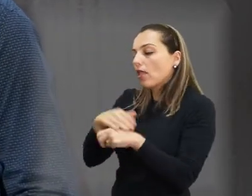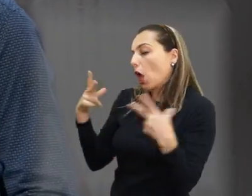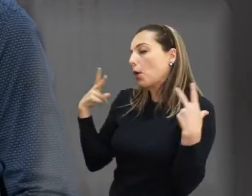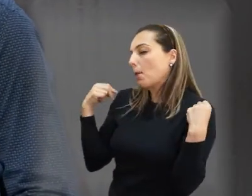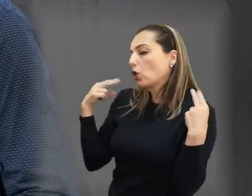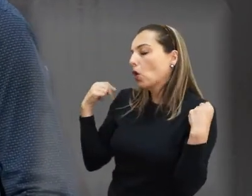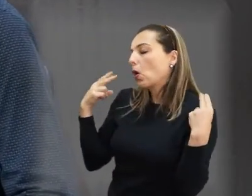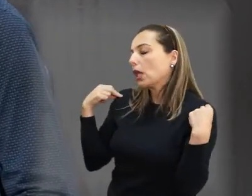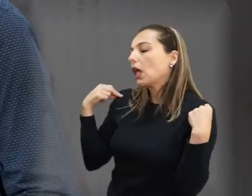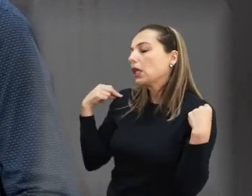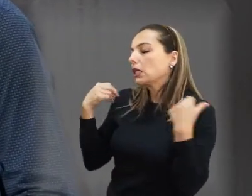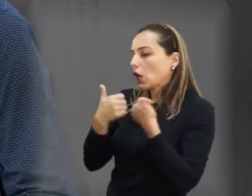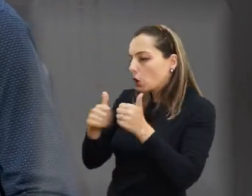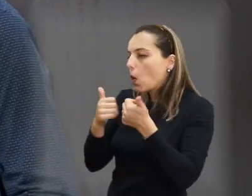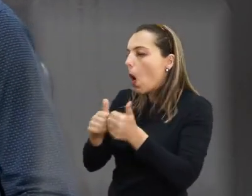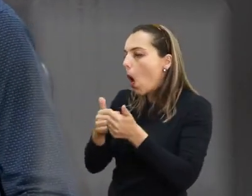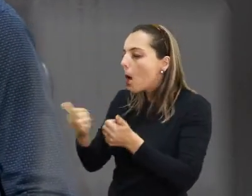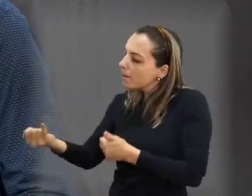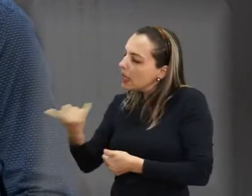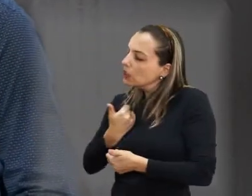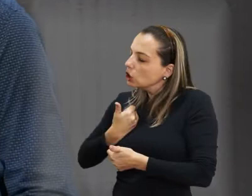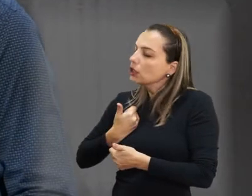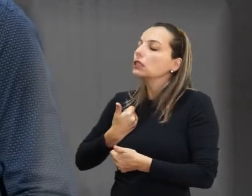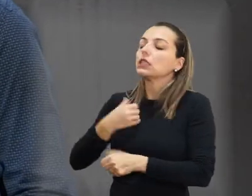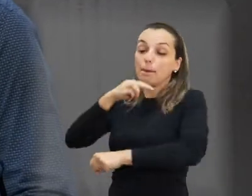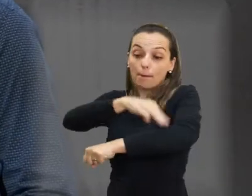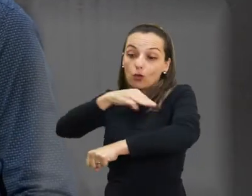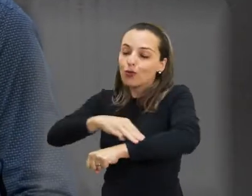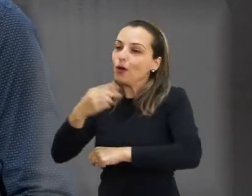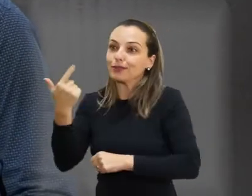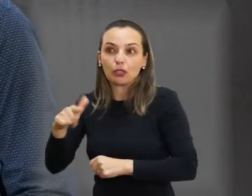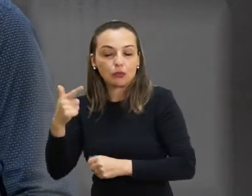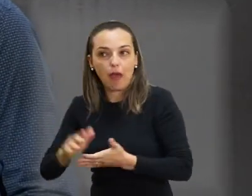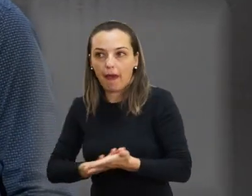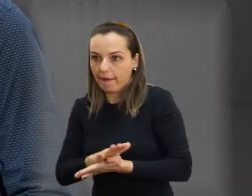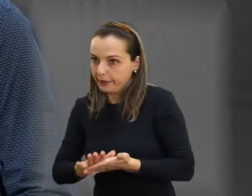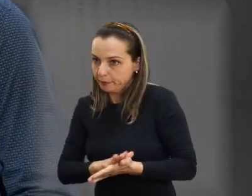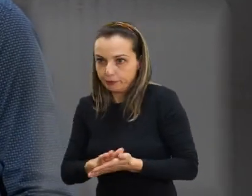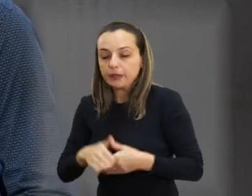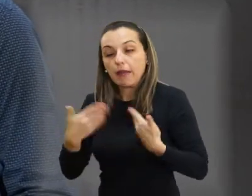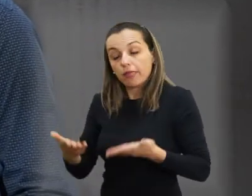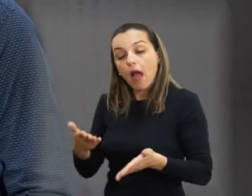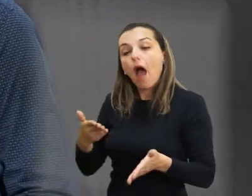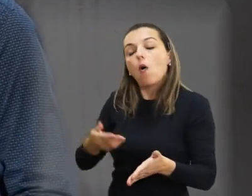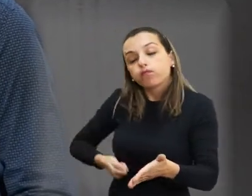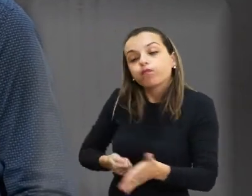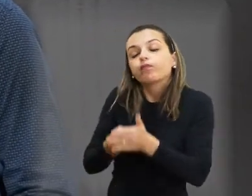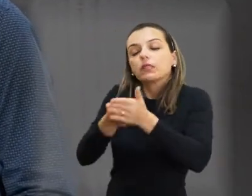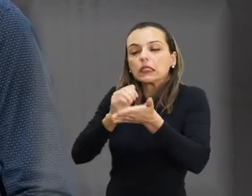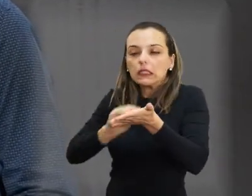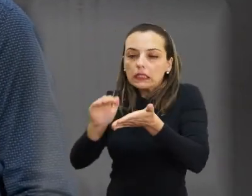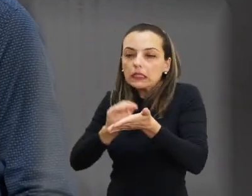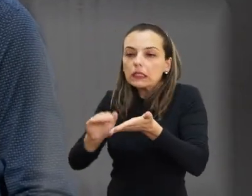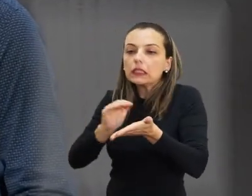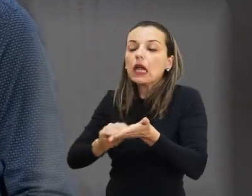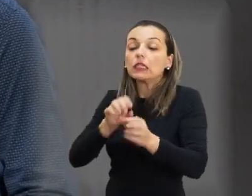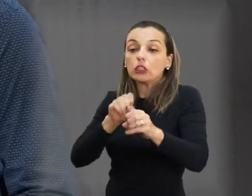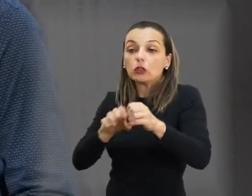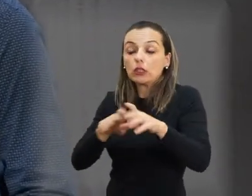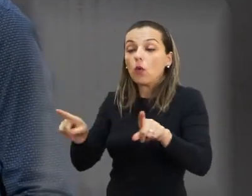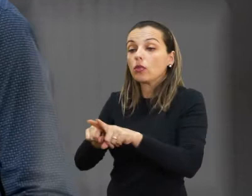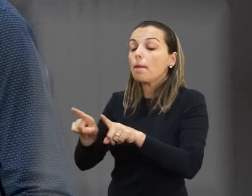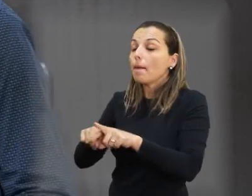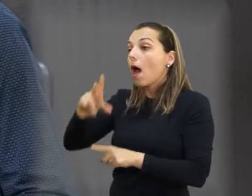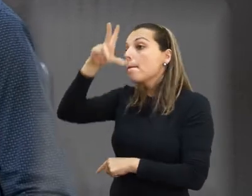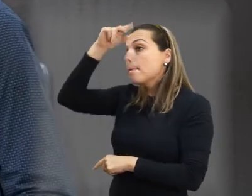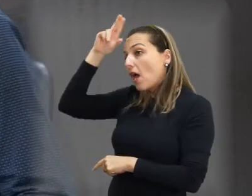ônibus, e estava indo sem monitor há muito tempo já. A gente cobrou tanto a secretária de Educação quanto o executivo, e acho que 1 ou